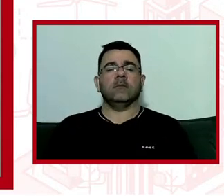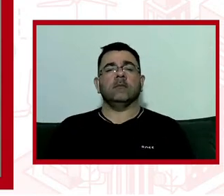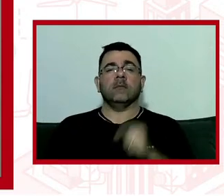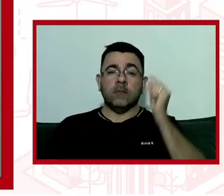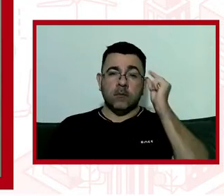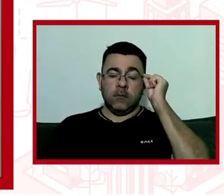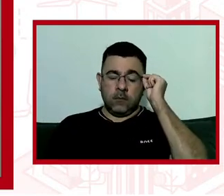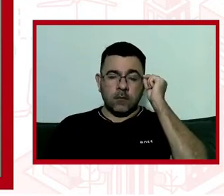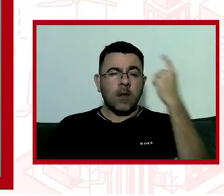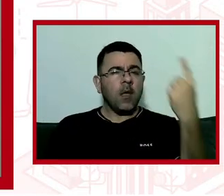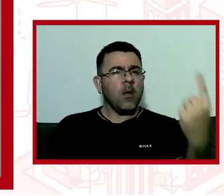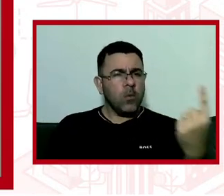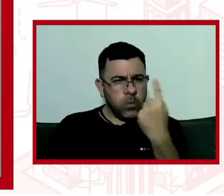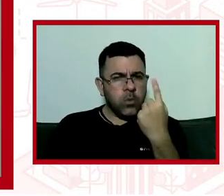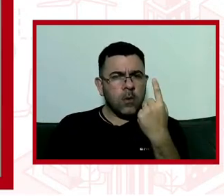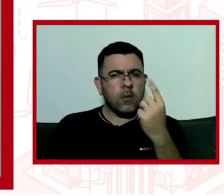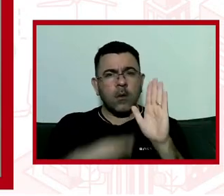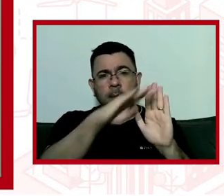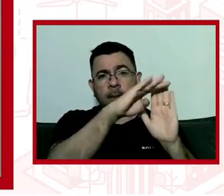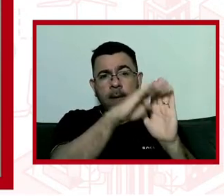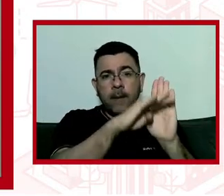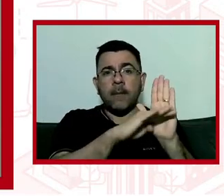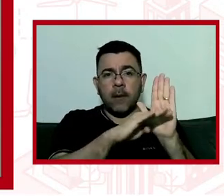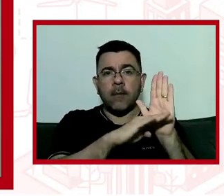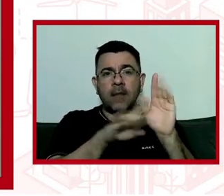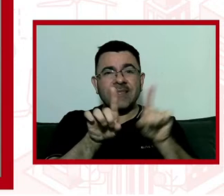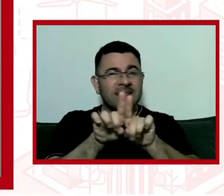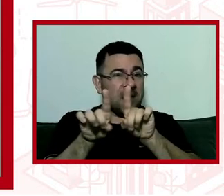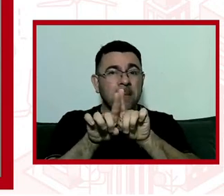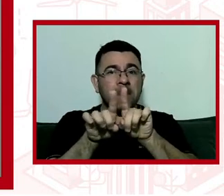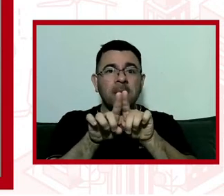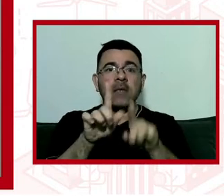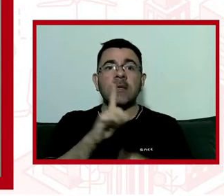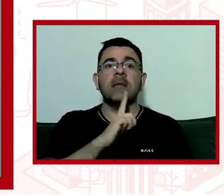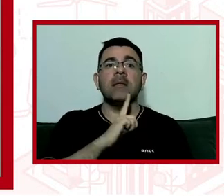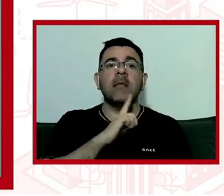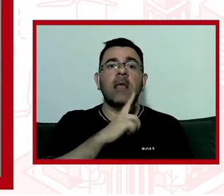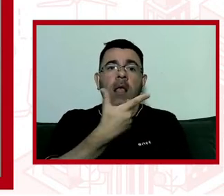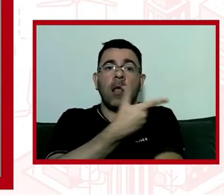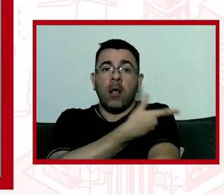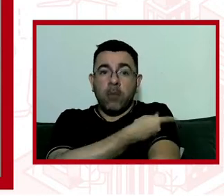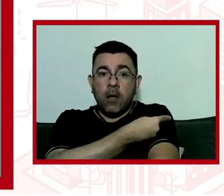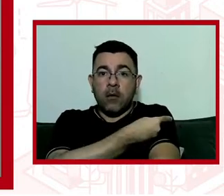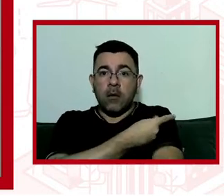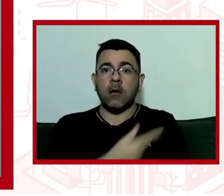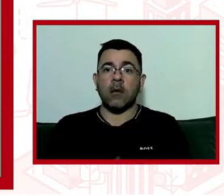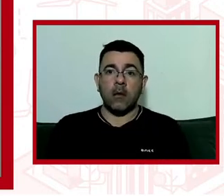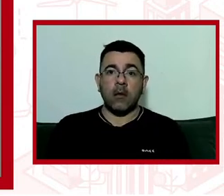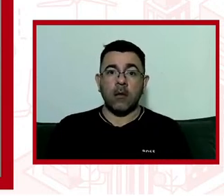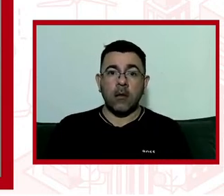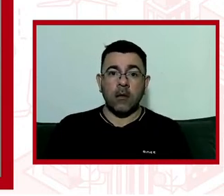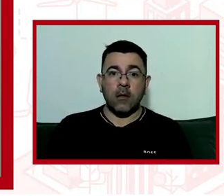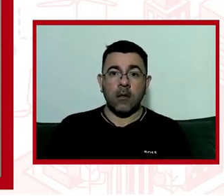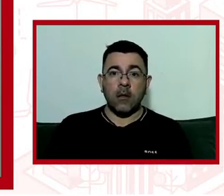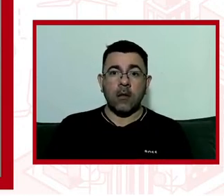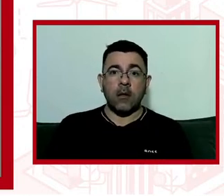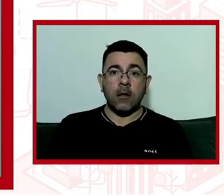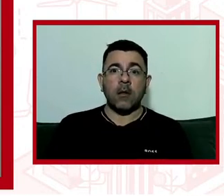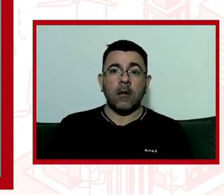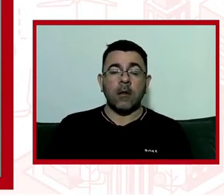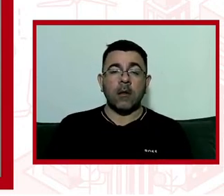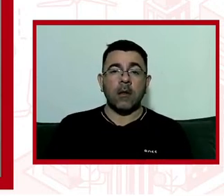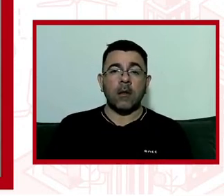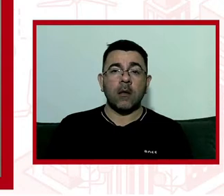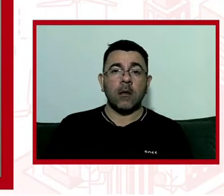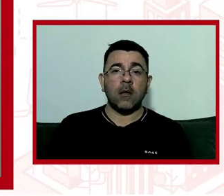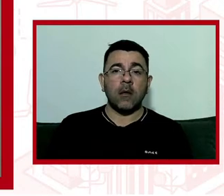breve vai produzir também então vai pegar essa esteira E terá a vacina produzida aqui da astrazenica e e vai chegar